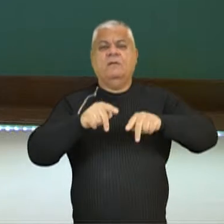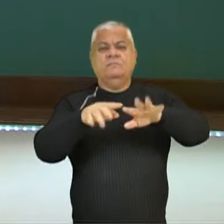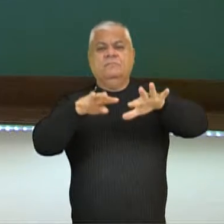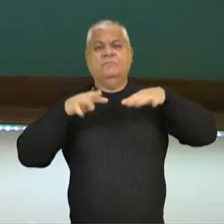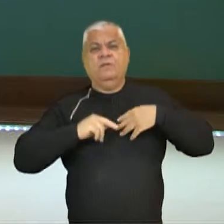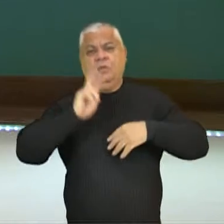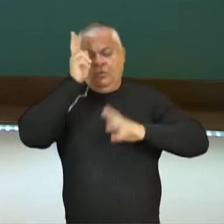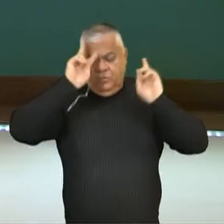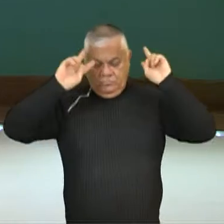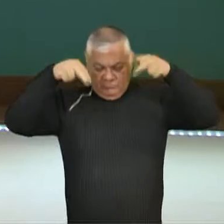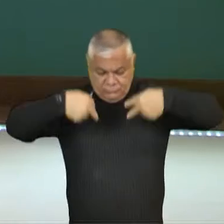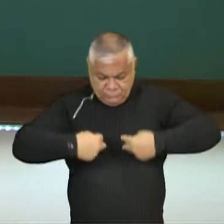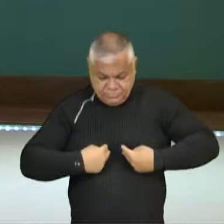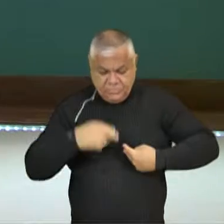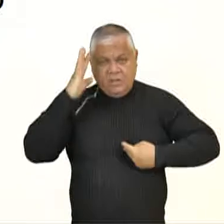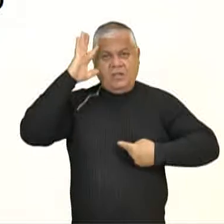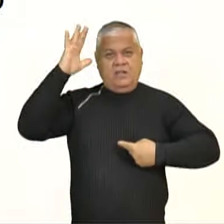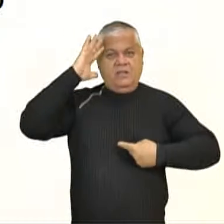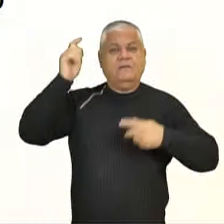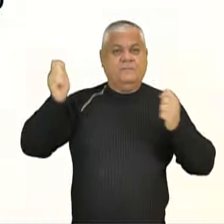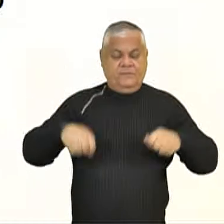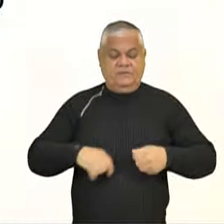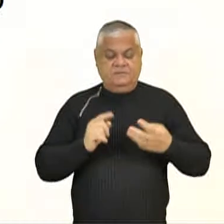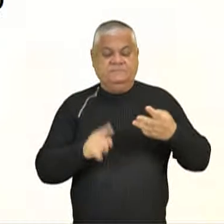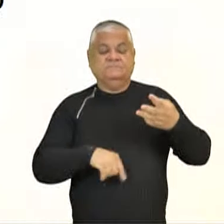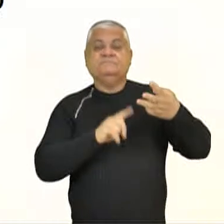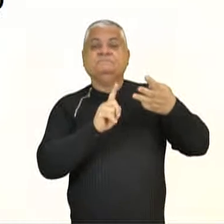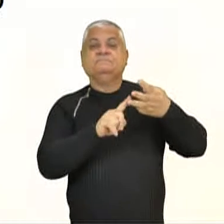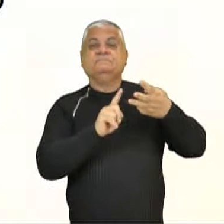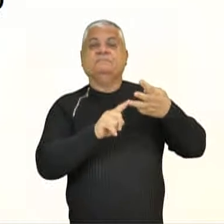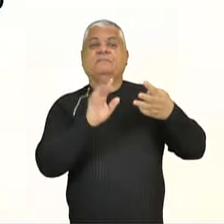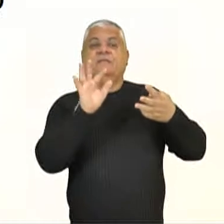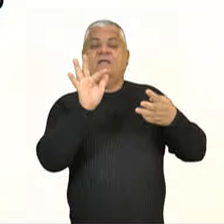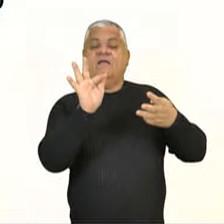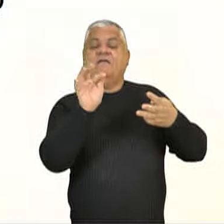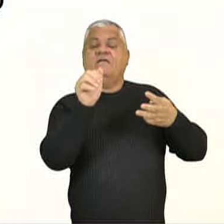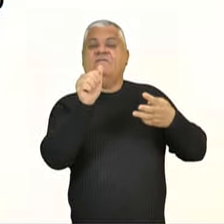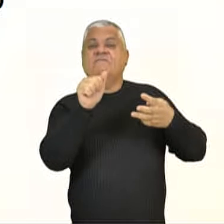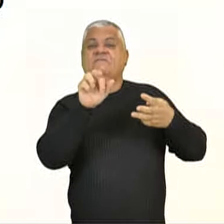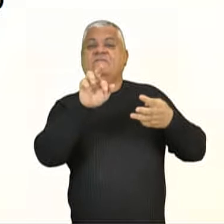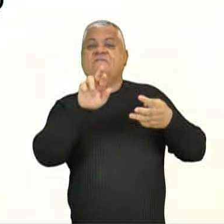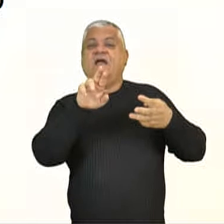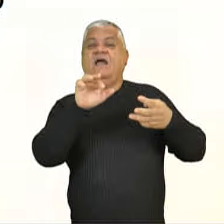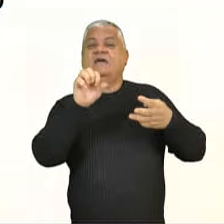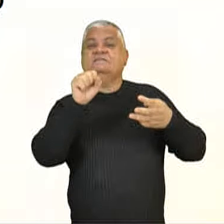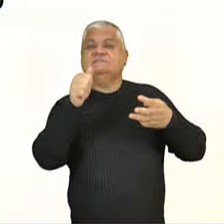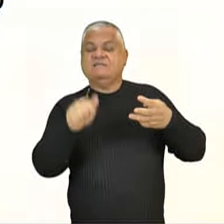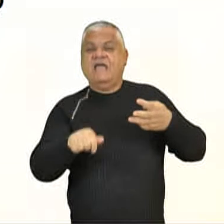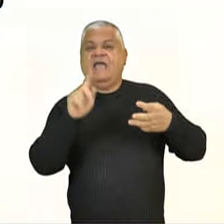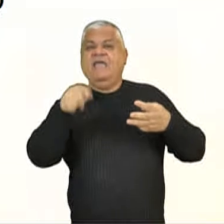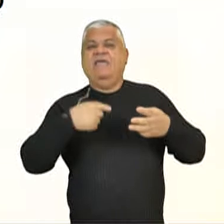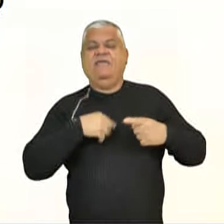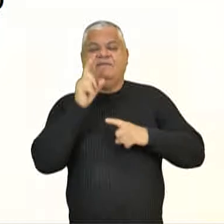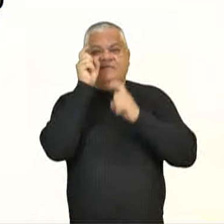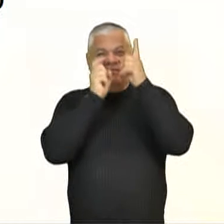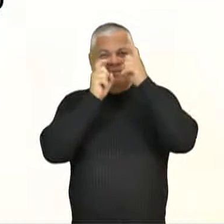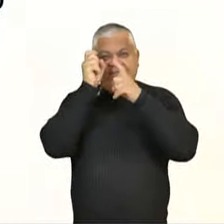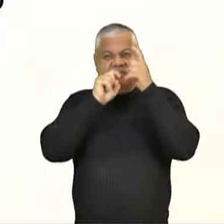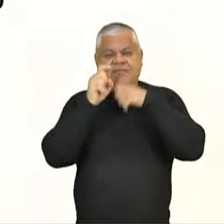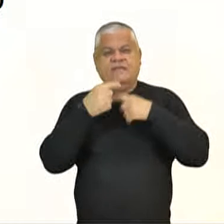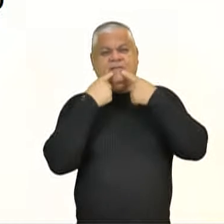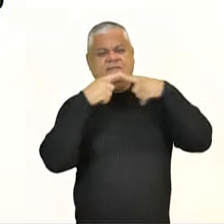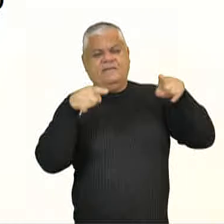consigo mesmo, no seu pensamento. A farsa, que é um gênero textual com o objetivo de fazer uma caricatura e